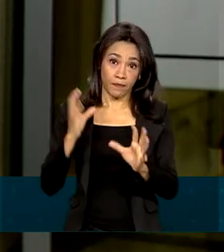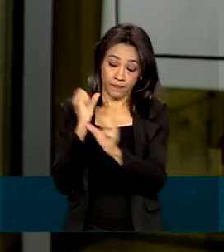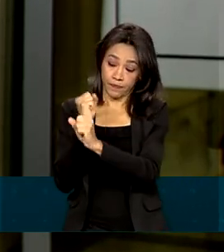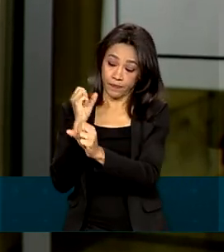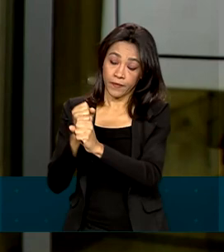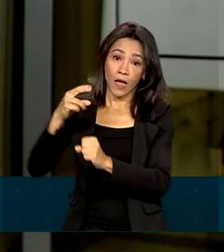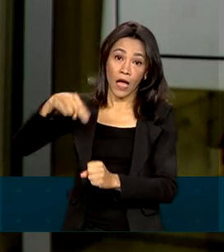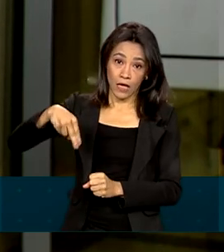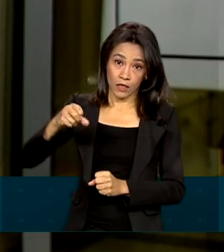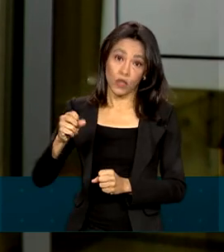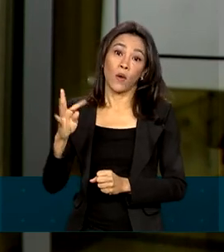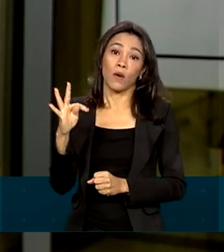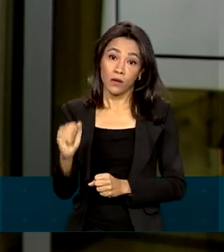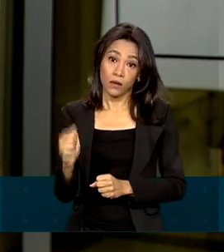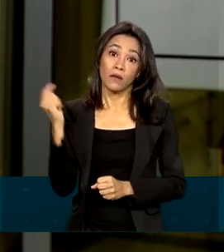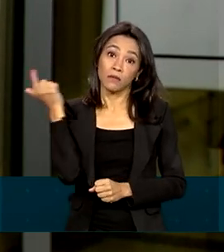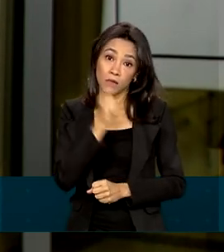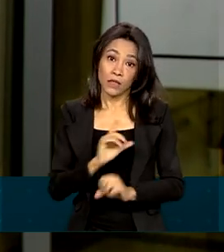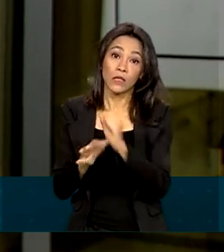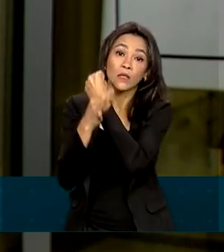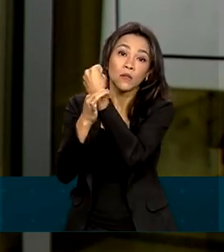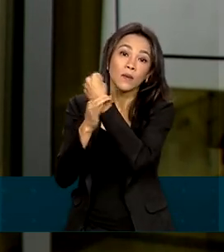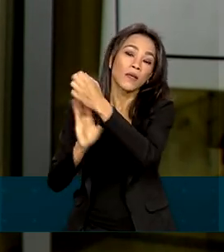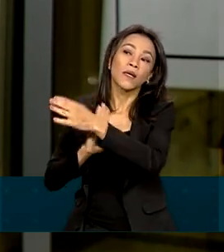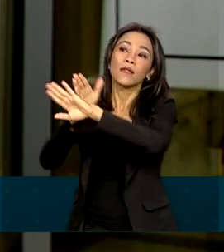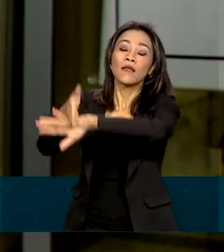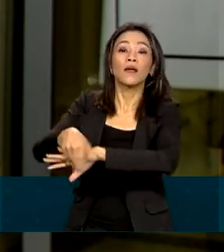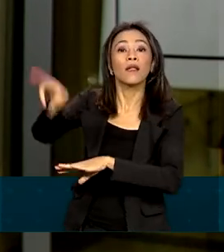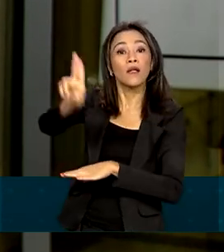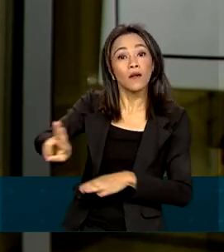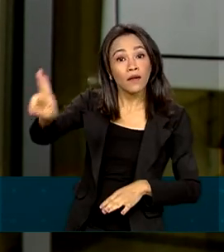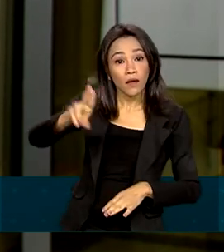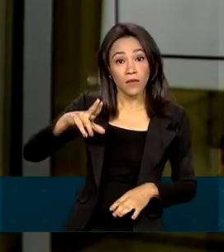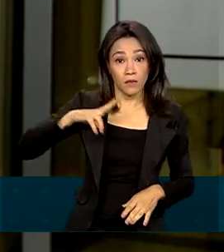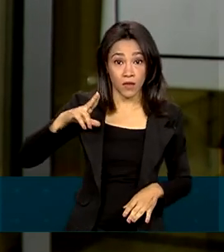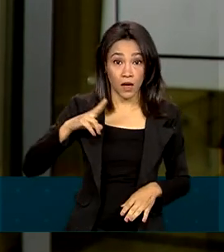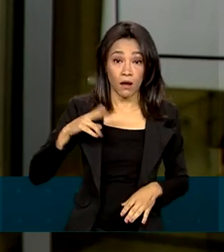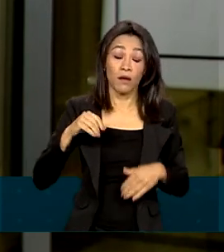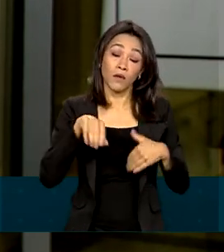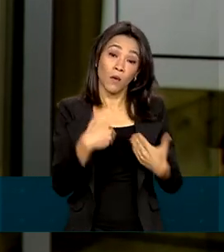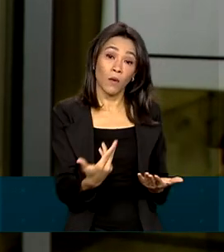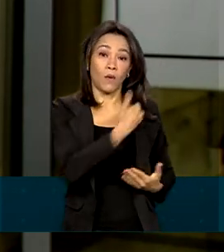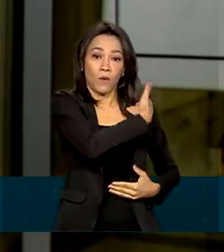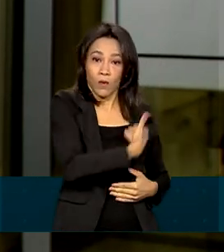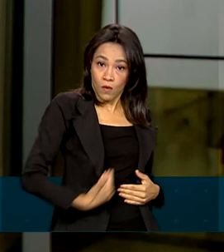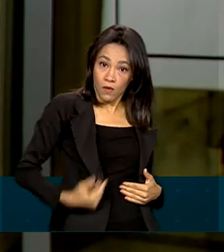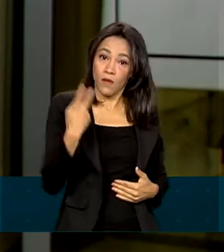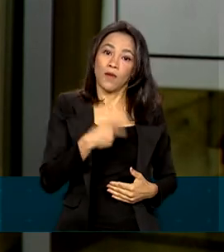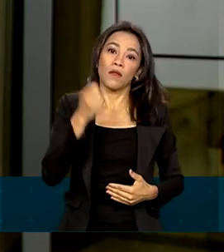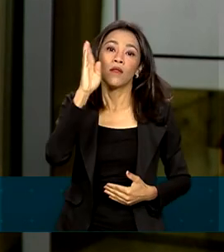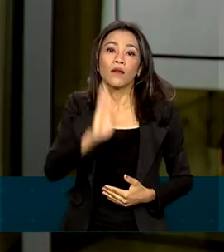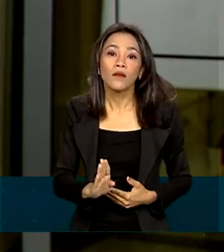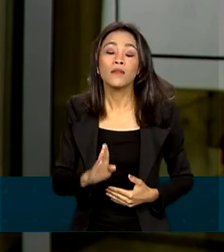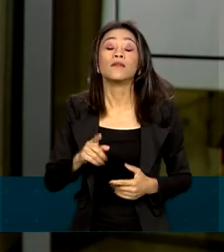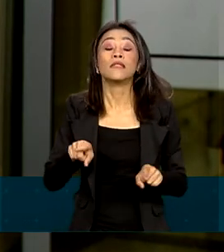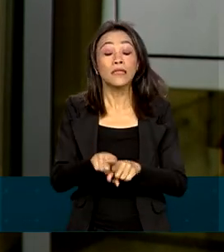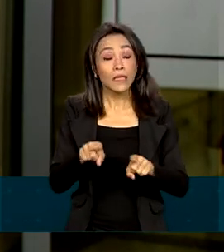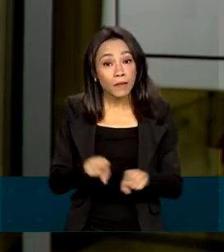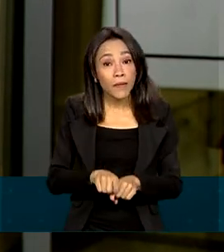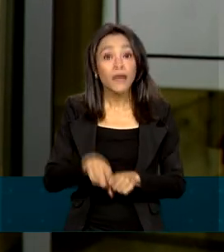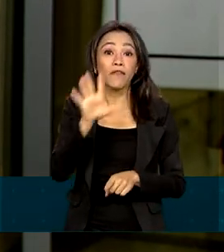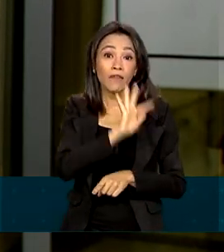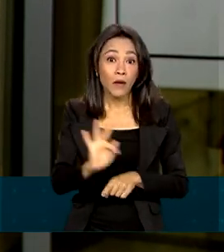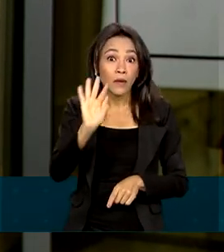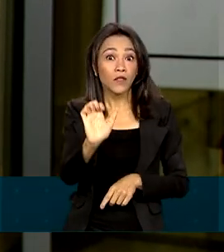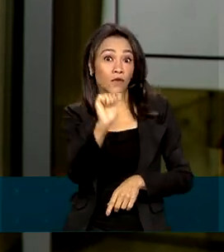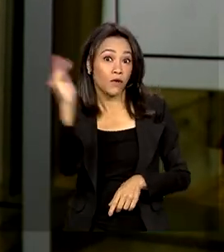exame podem garantir vaga em instituições de ensino superior, públicas ou privadas brasileiras, e até em faculdades